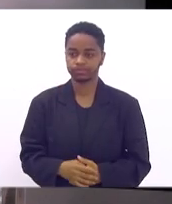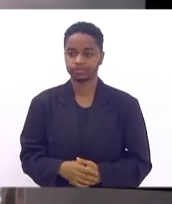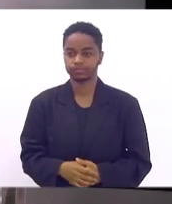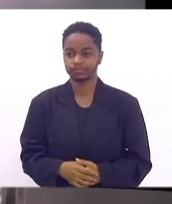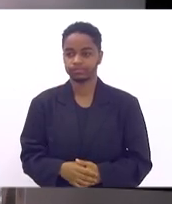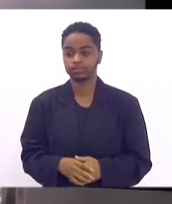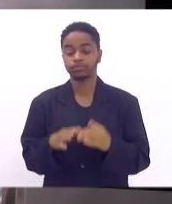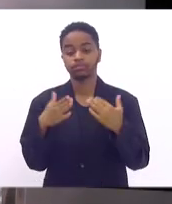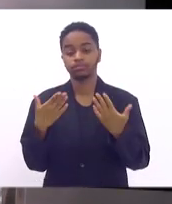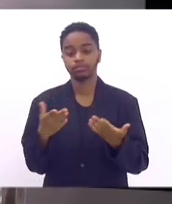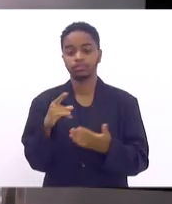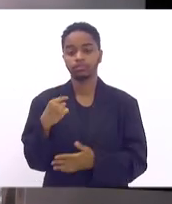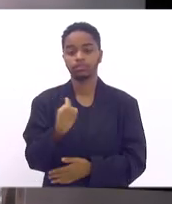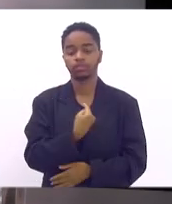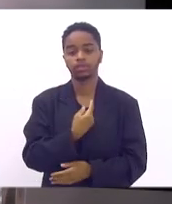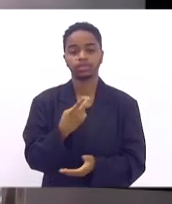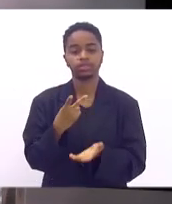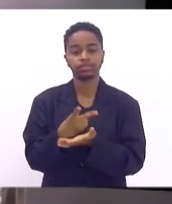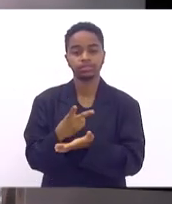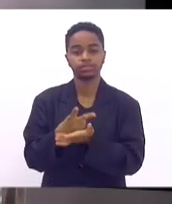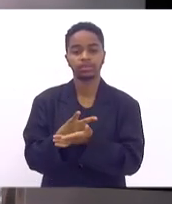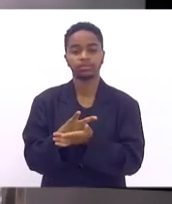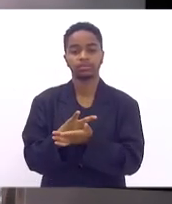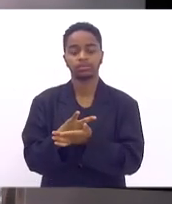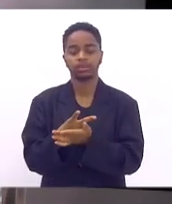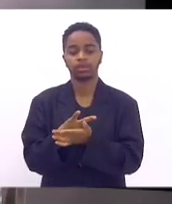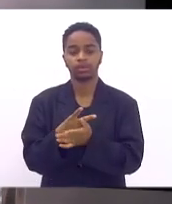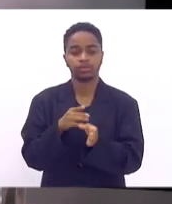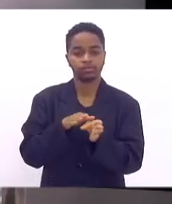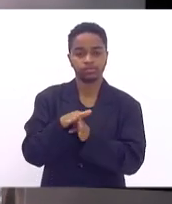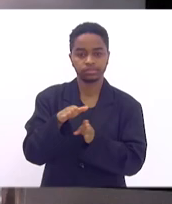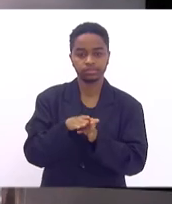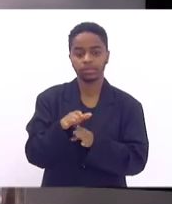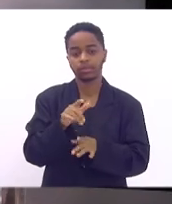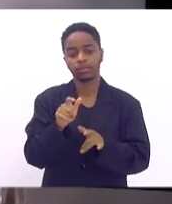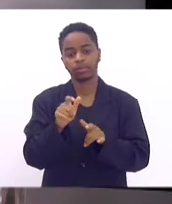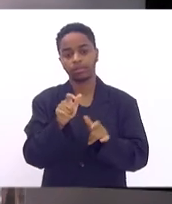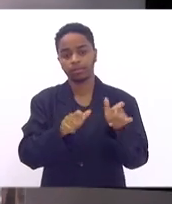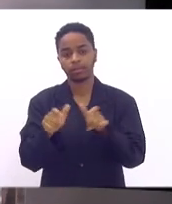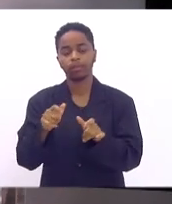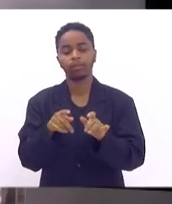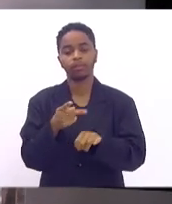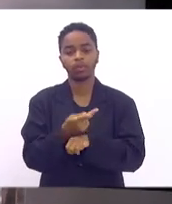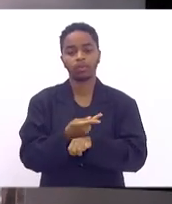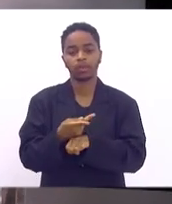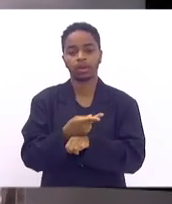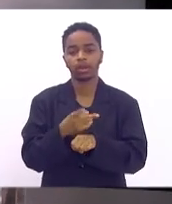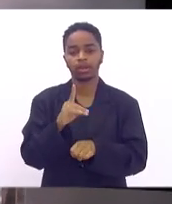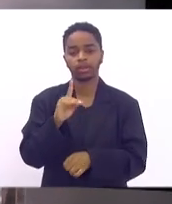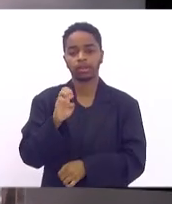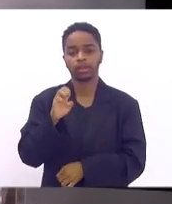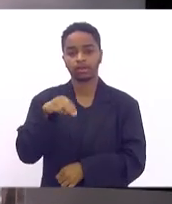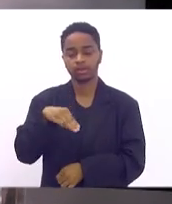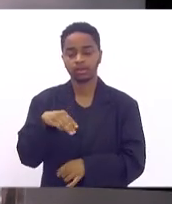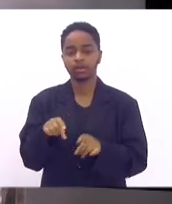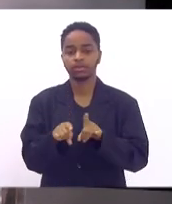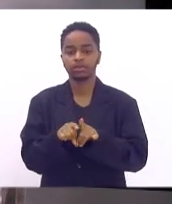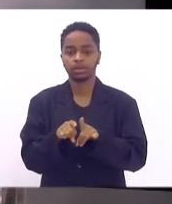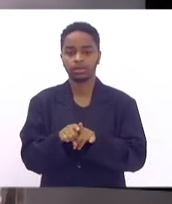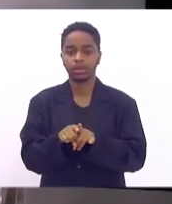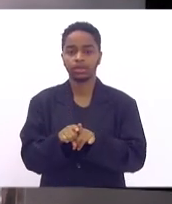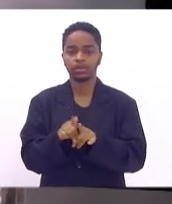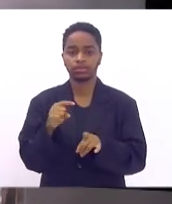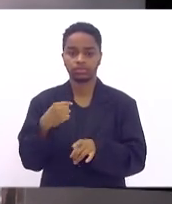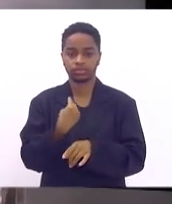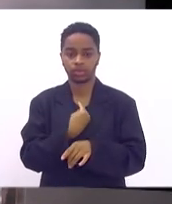gente sempre encaminha, indica que elas procurem as DEANs ou a Delegacia Especializada em Crimes Virtuais e também contem com a nossa ouvidoria, né,